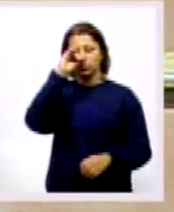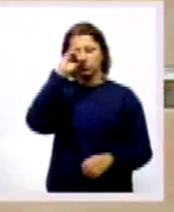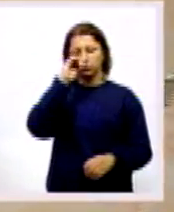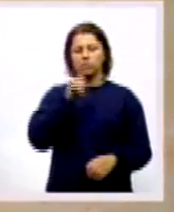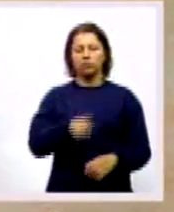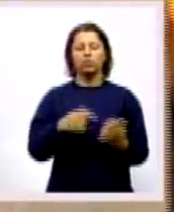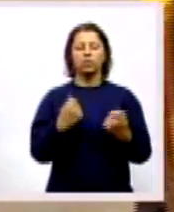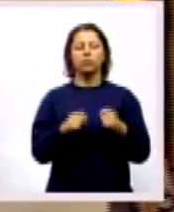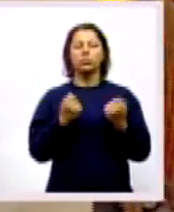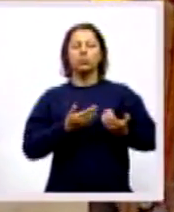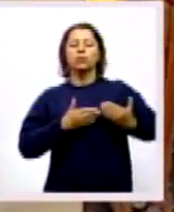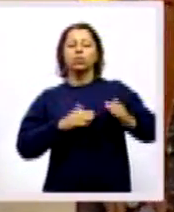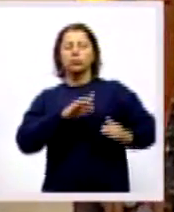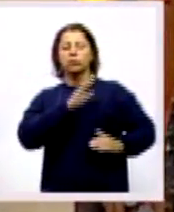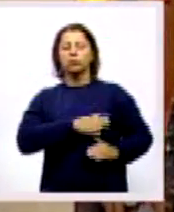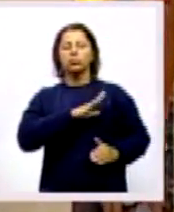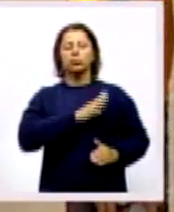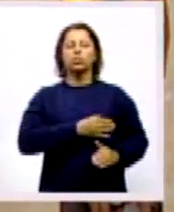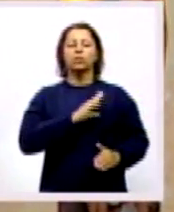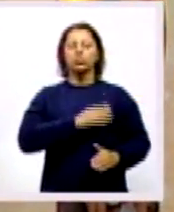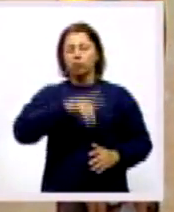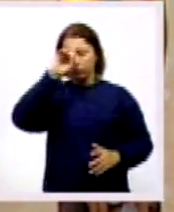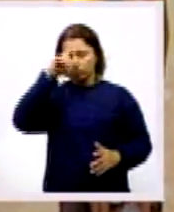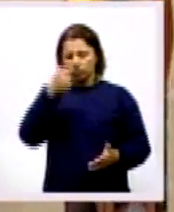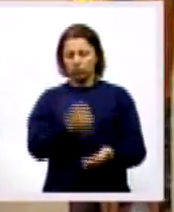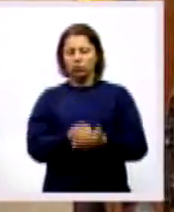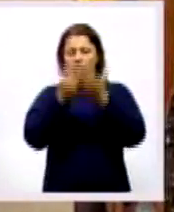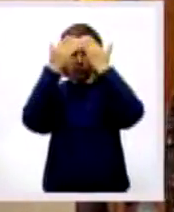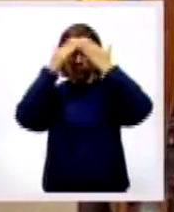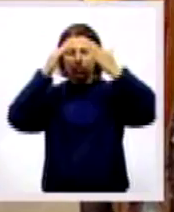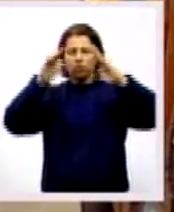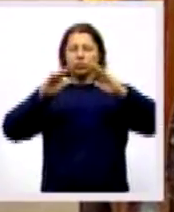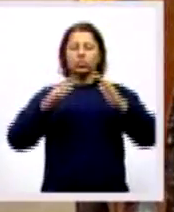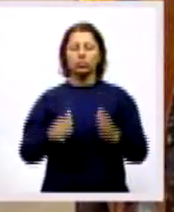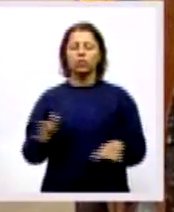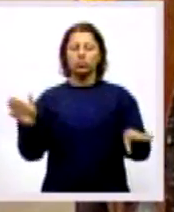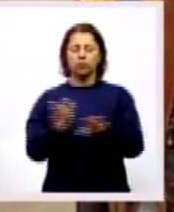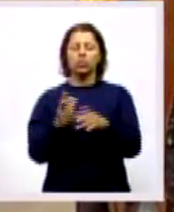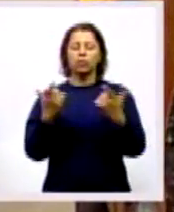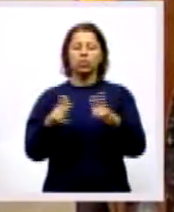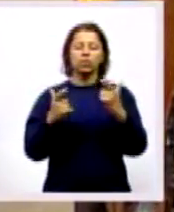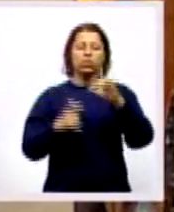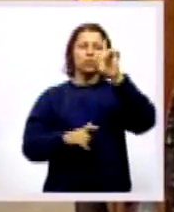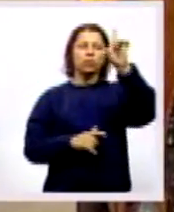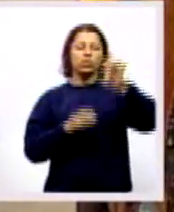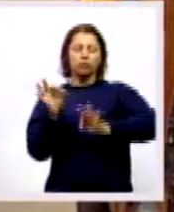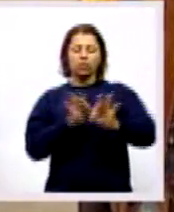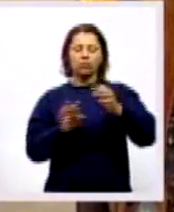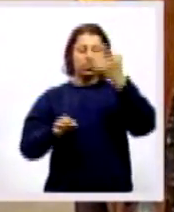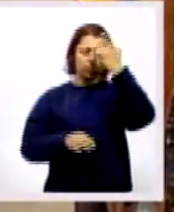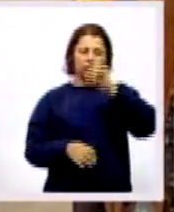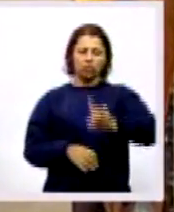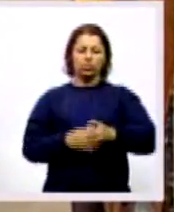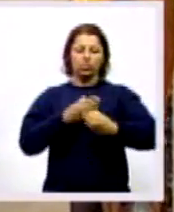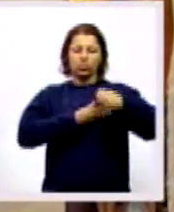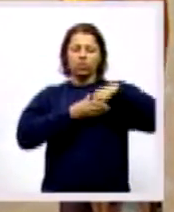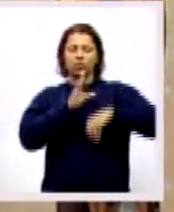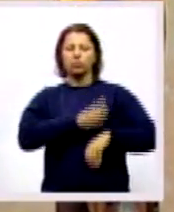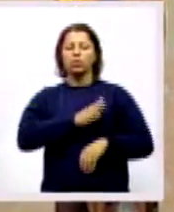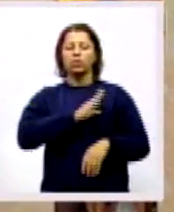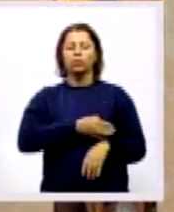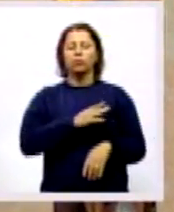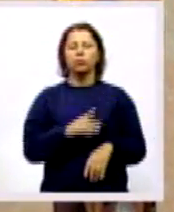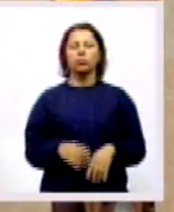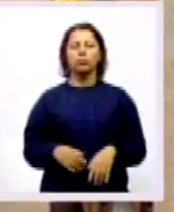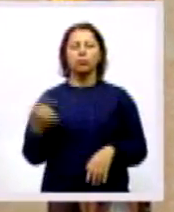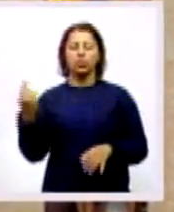Você precisa abrir a sua estrada para chegar ao lugar que Deus preparou para você, que é dentro de você mesmo. Um ser humano livre